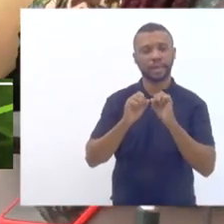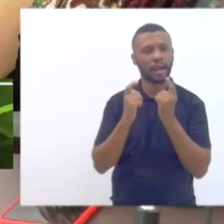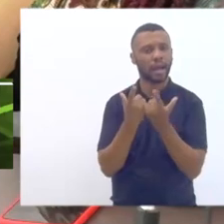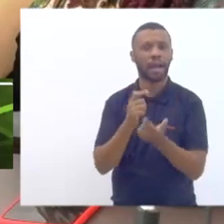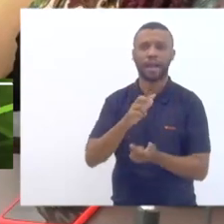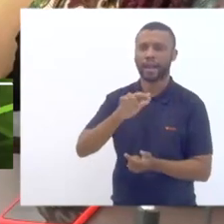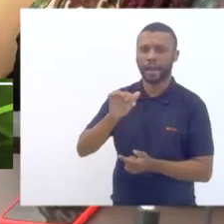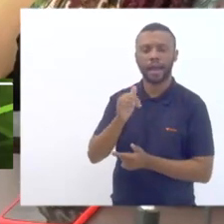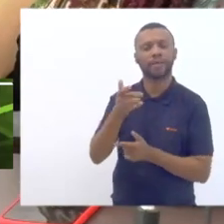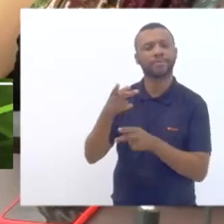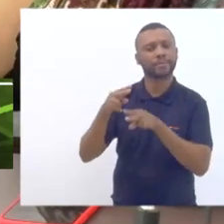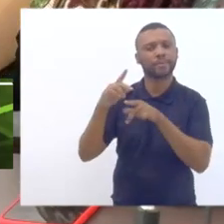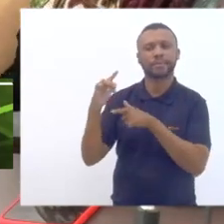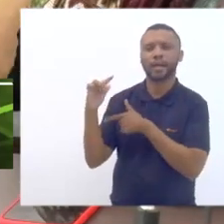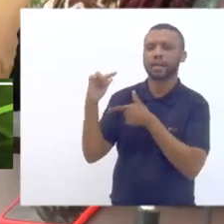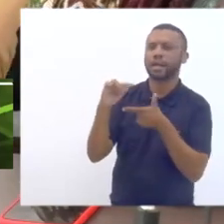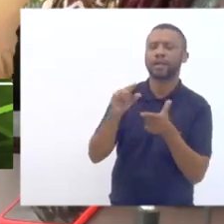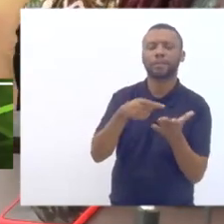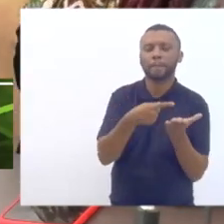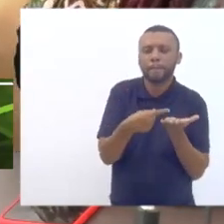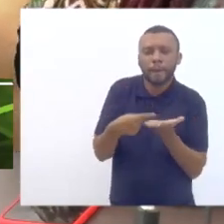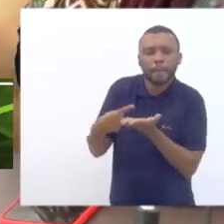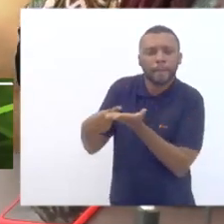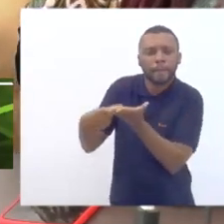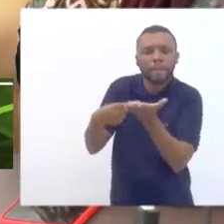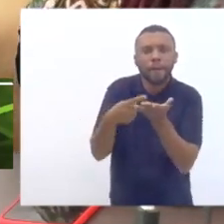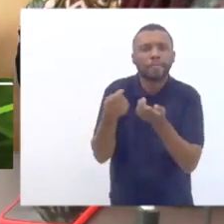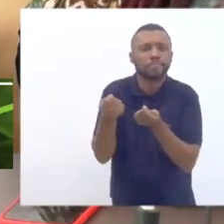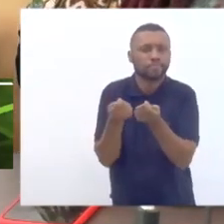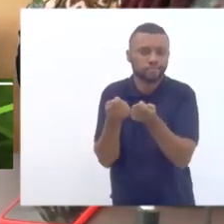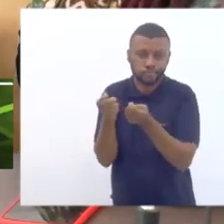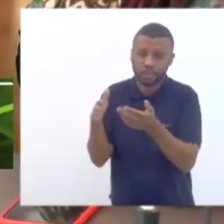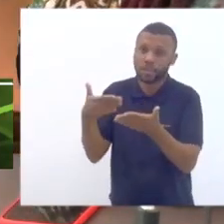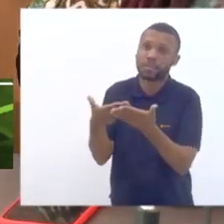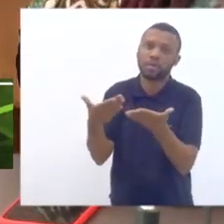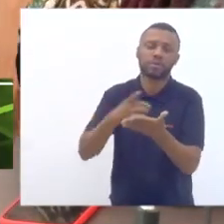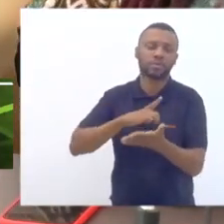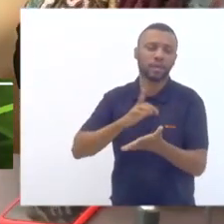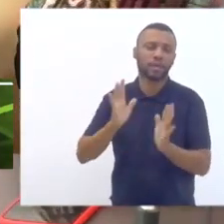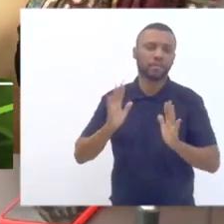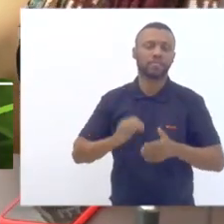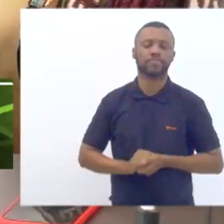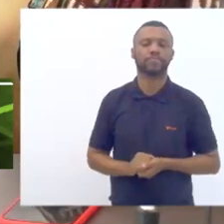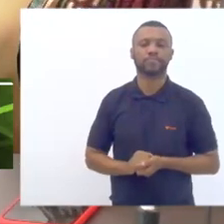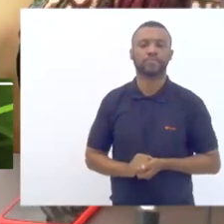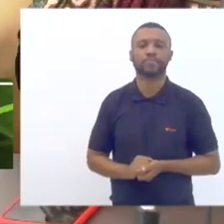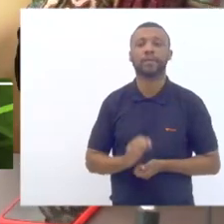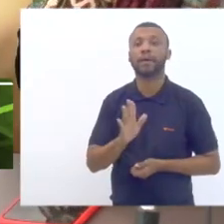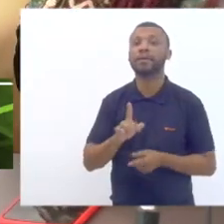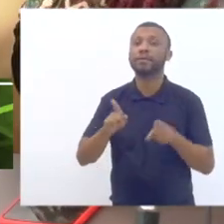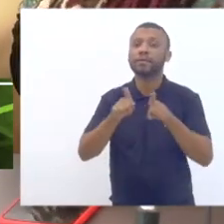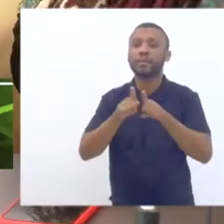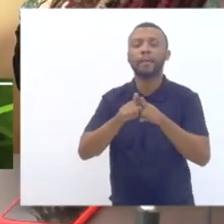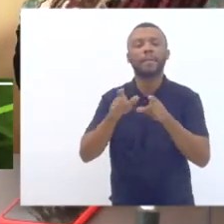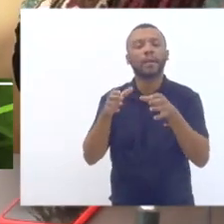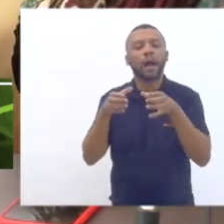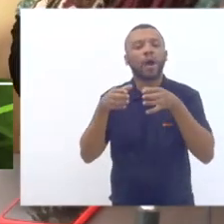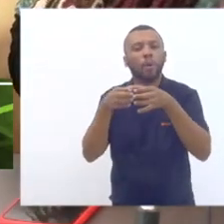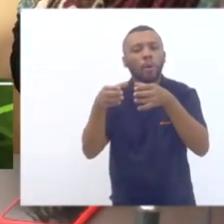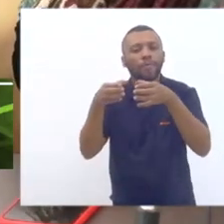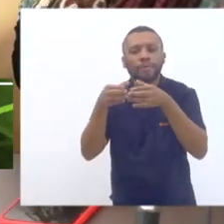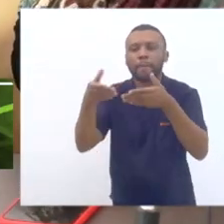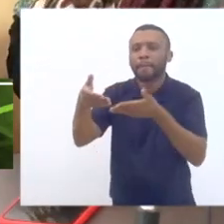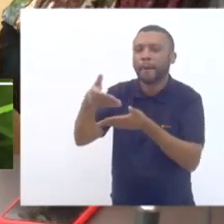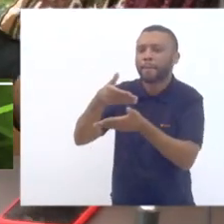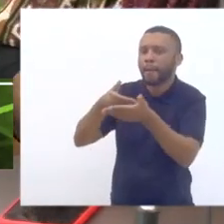da tradição, dos acordos parlamentares, isso se mantém, mas também porque pela convivência com o Rodrigo, seja